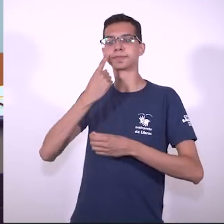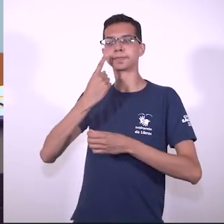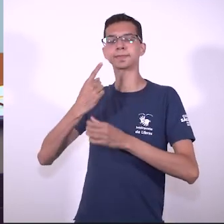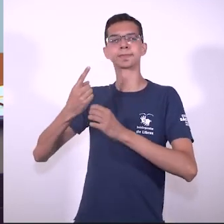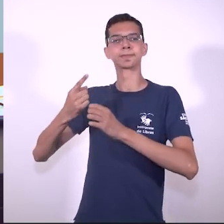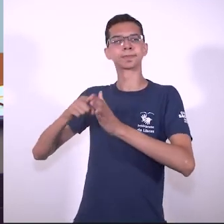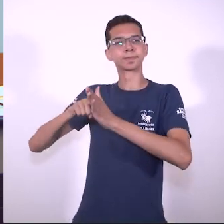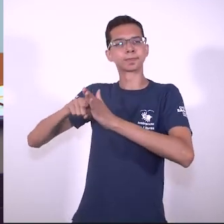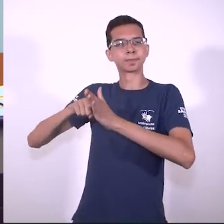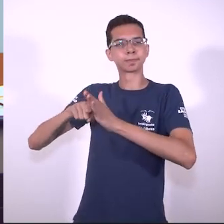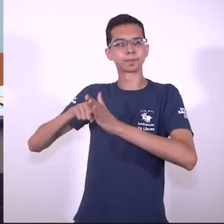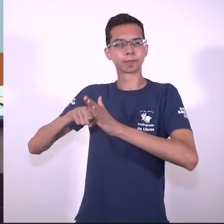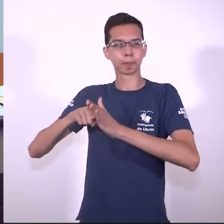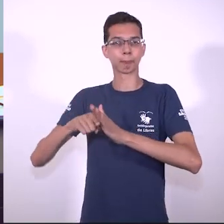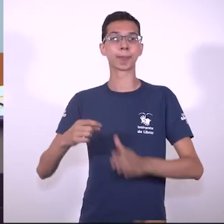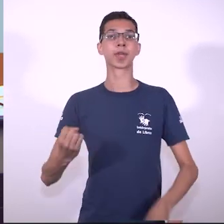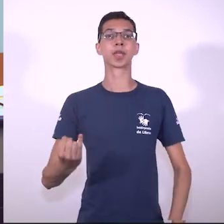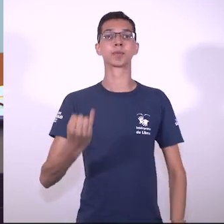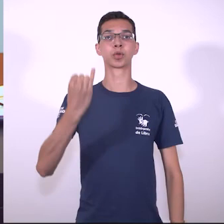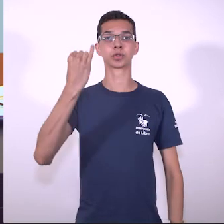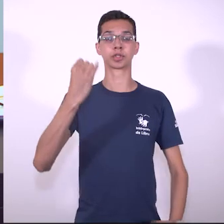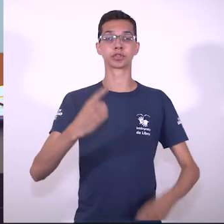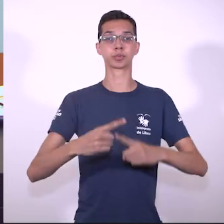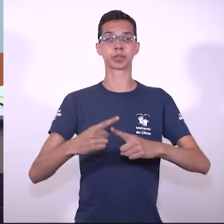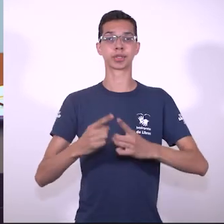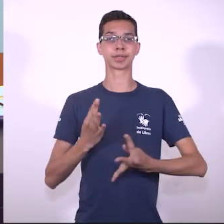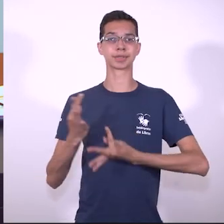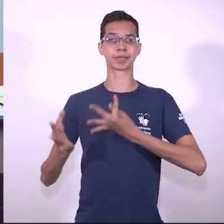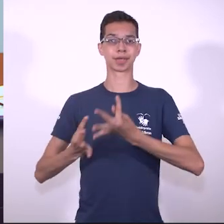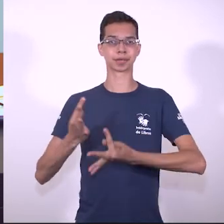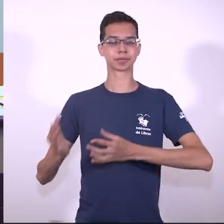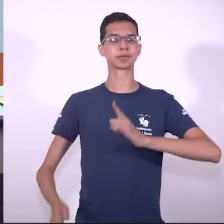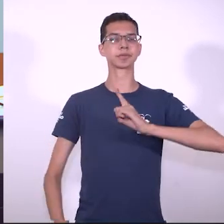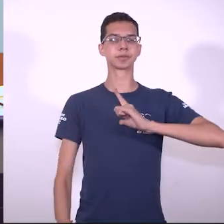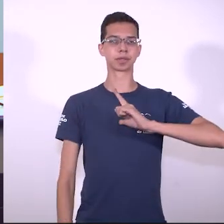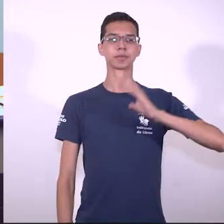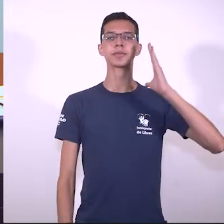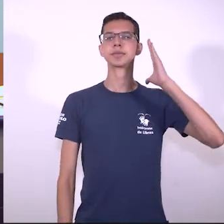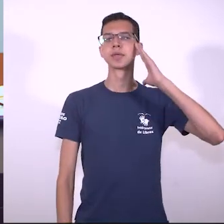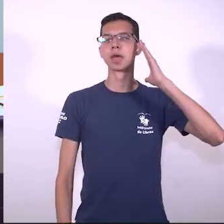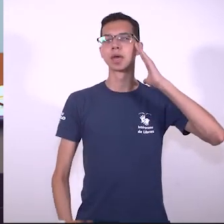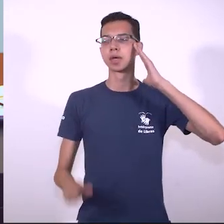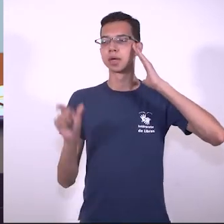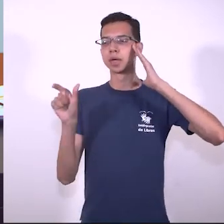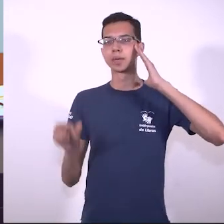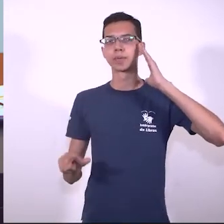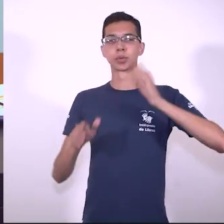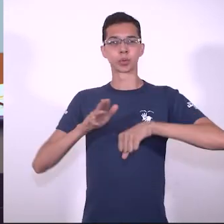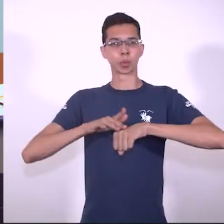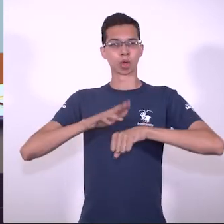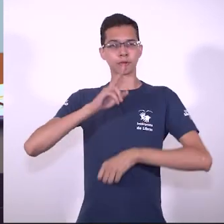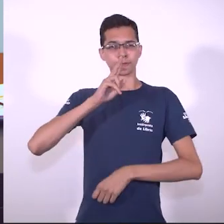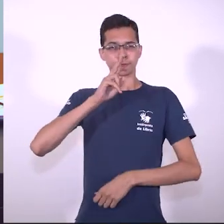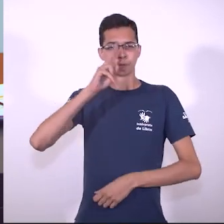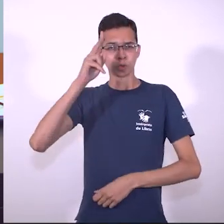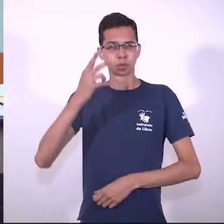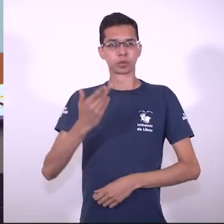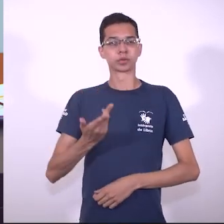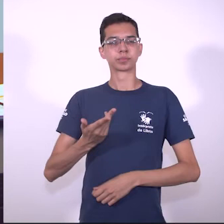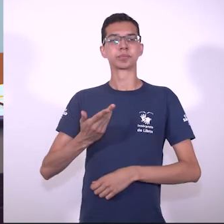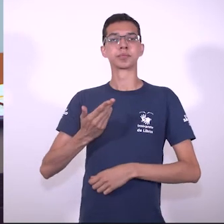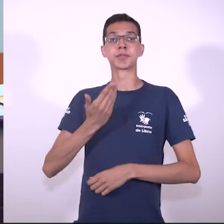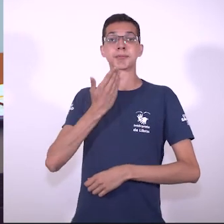é importante para você, como não existe nenhum tratamento, para você verificar se o paciente está complicando e convocá-lo para